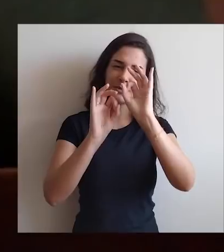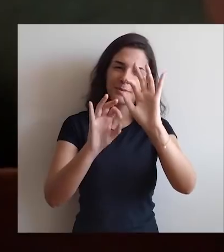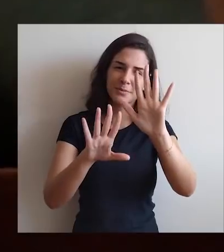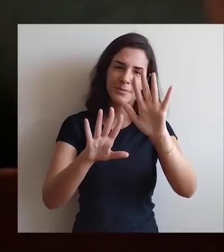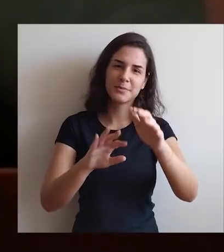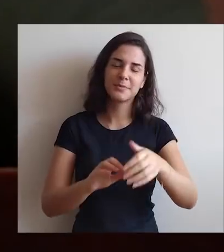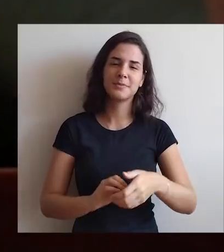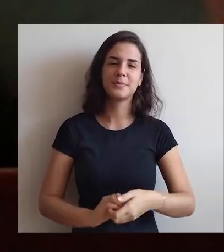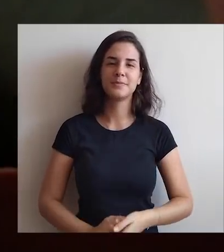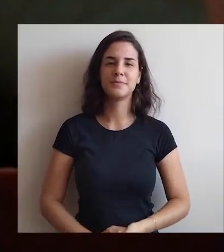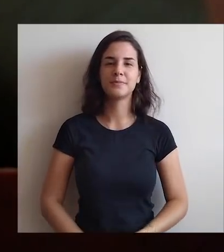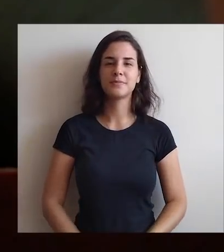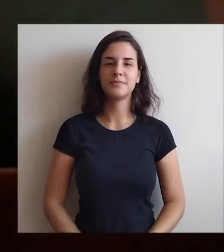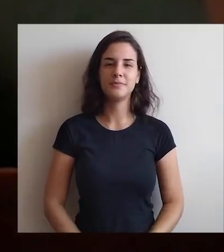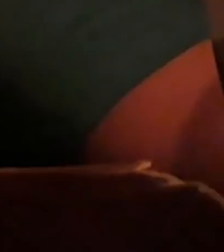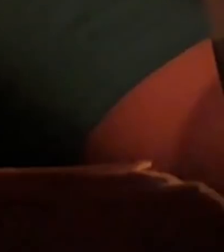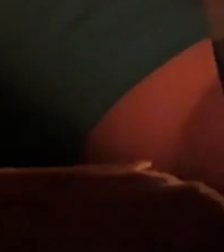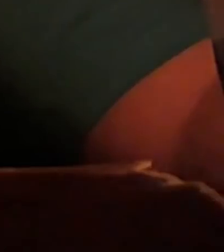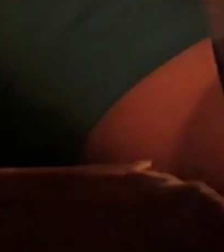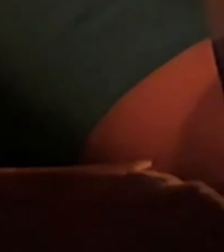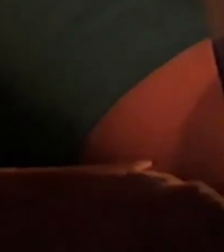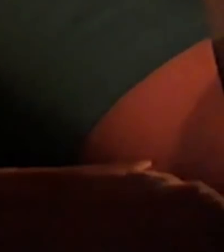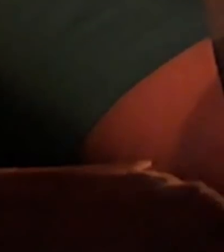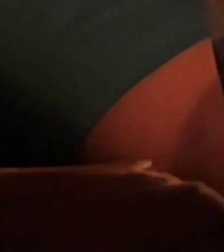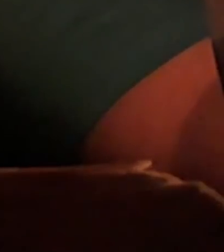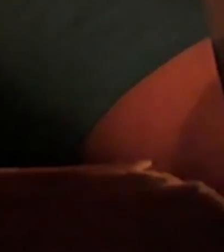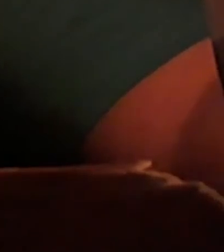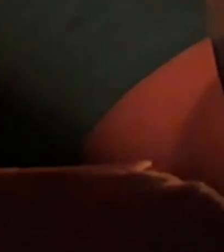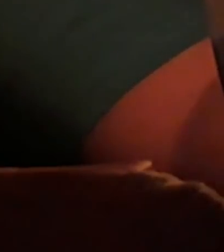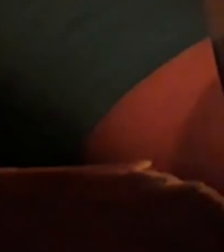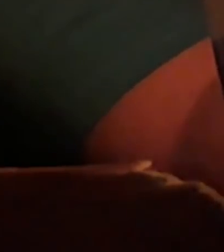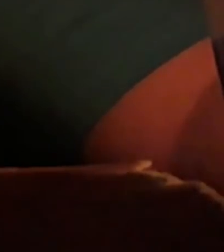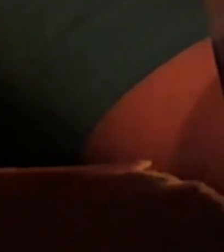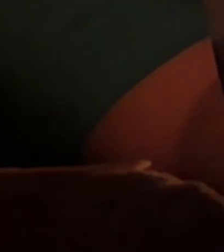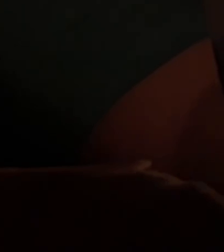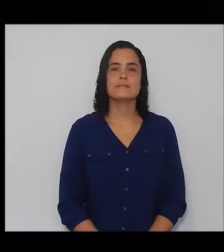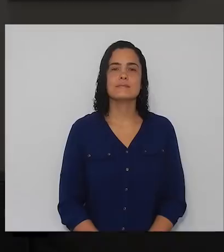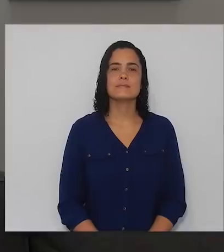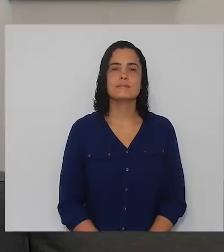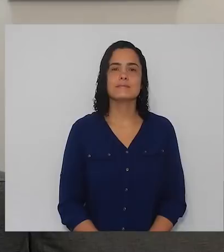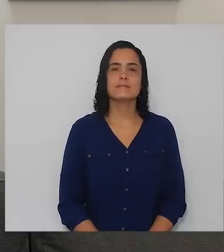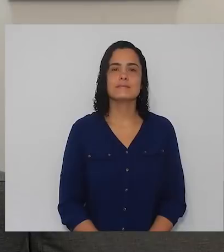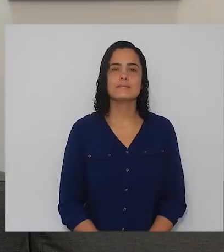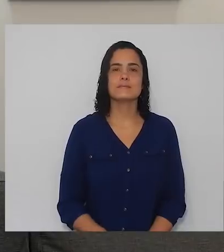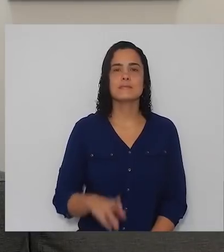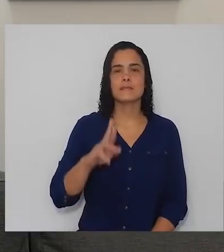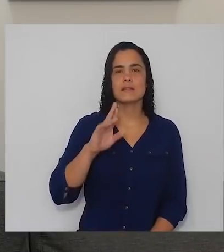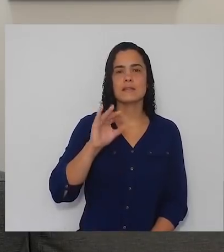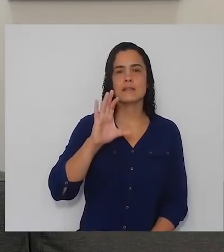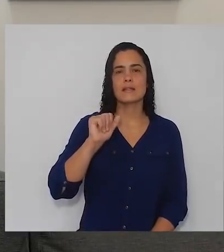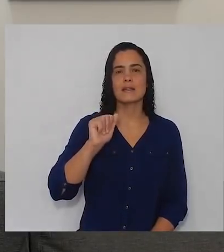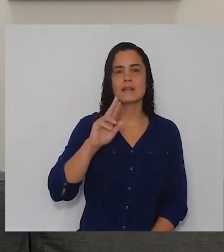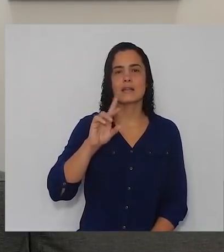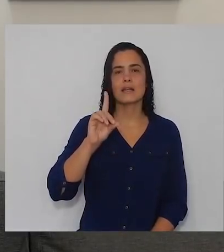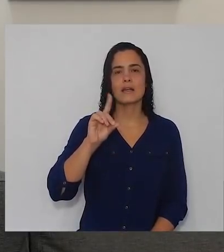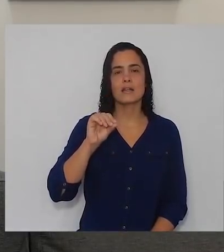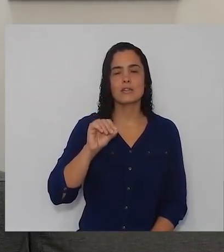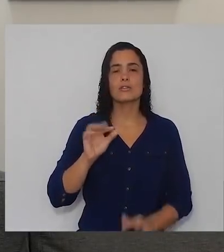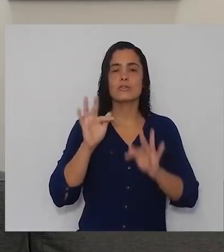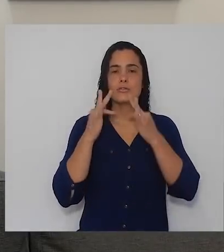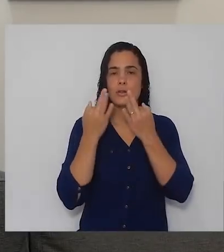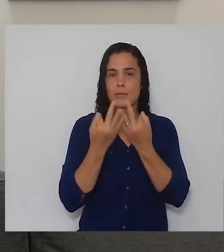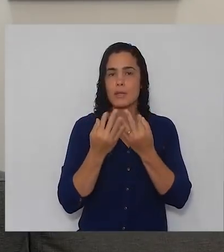irmãos e mais uma vez agradecer pela oportunidade. Deus os abençoe. Ricardo e sua família devem ser motivos das